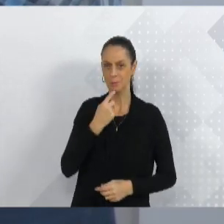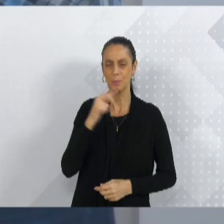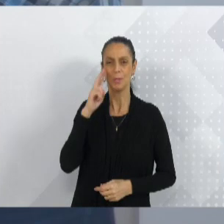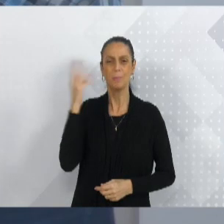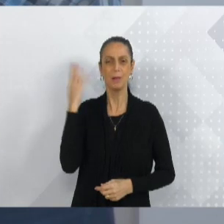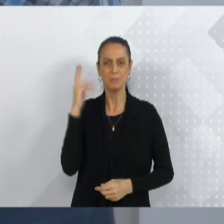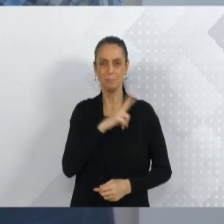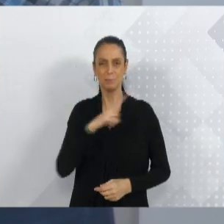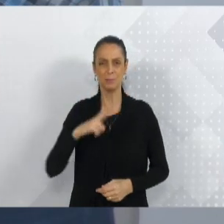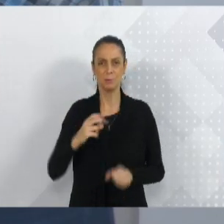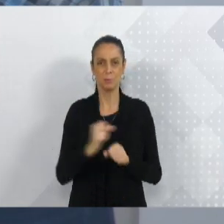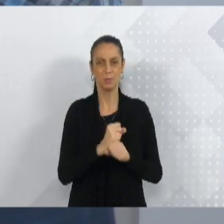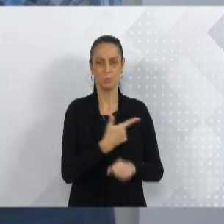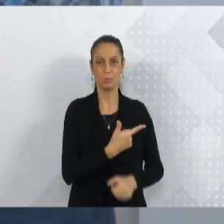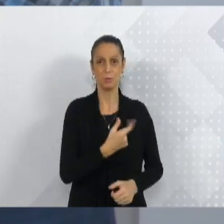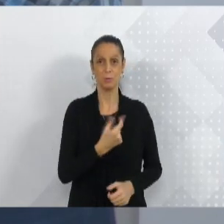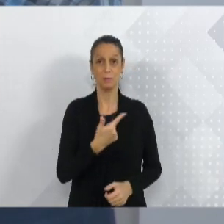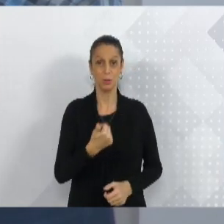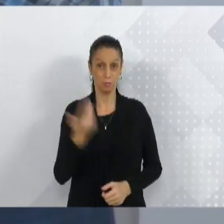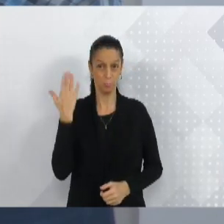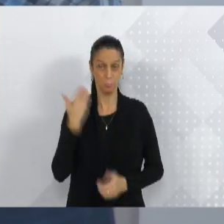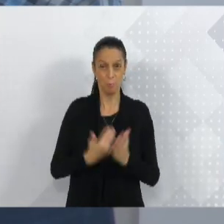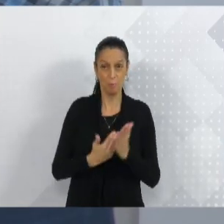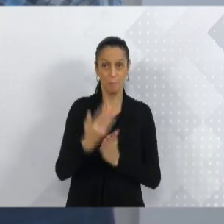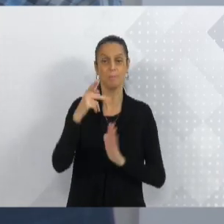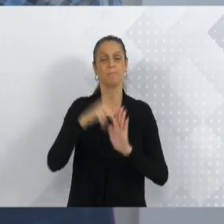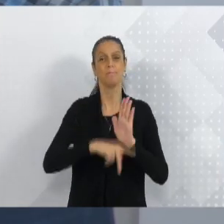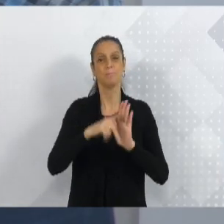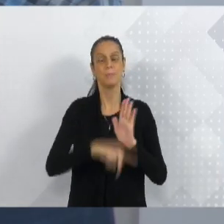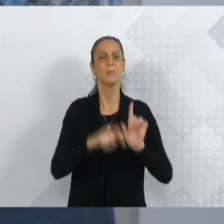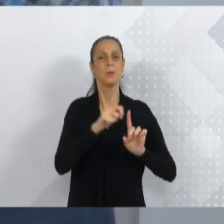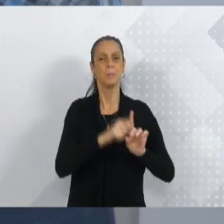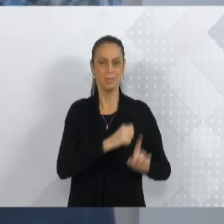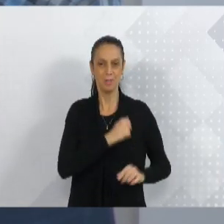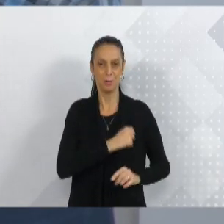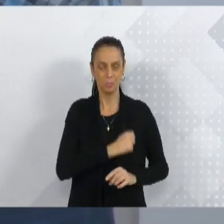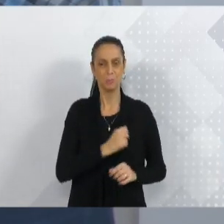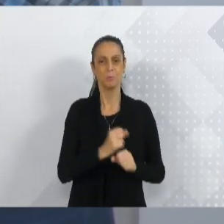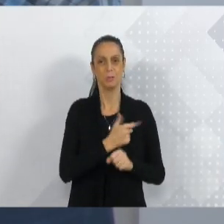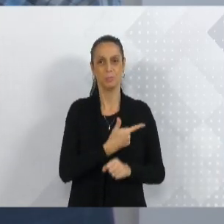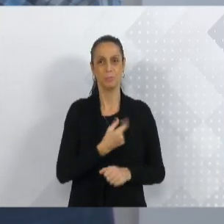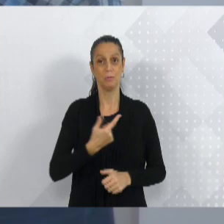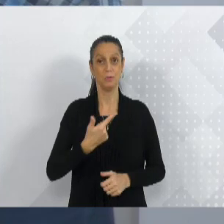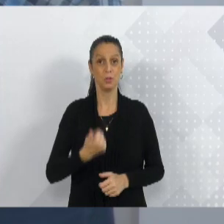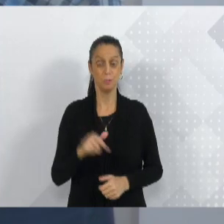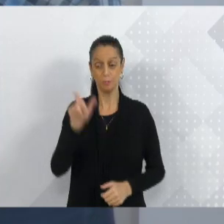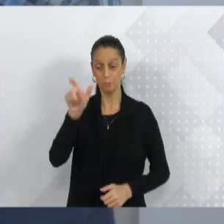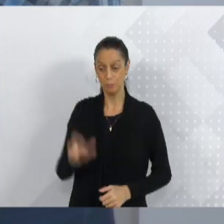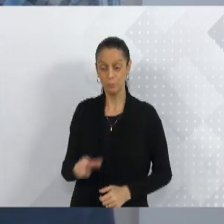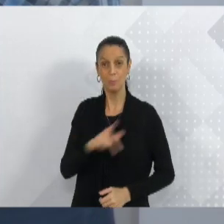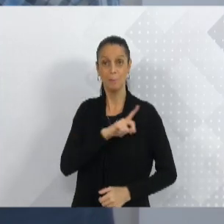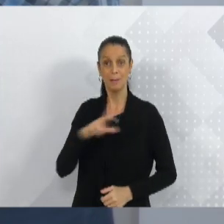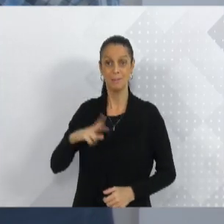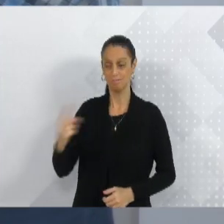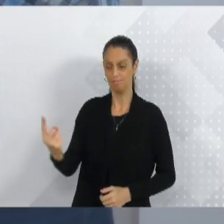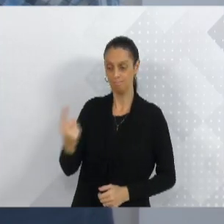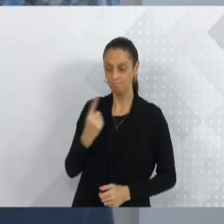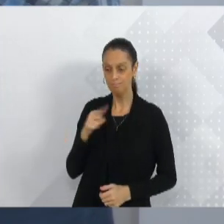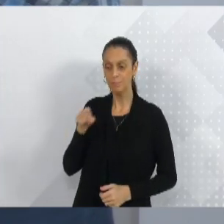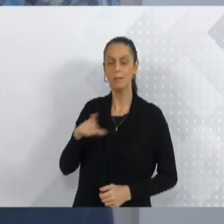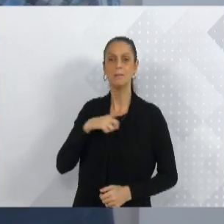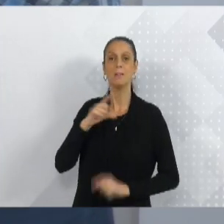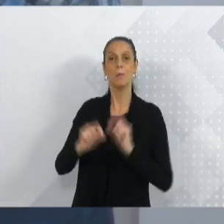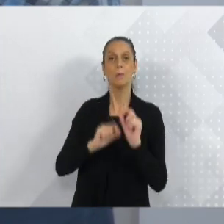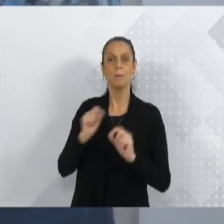ali em 2021, quando o projeto iniciou em agosto de 2021, os pacientes vinham para a gente com sequelas